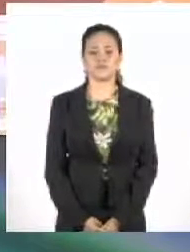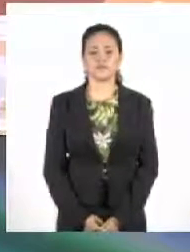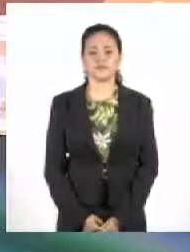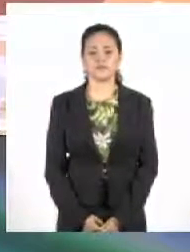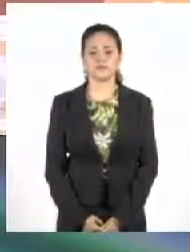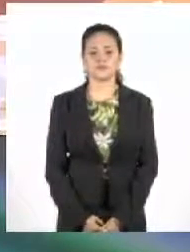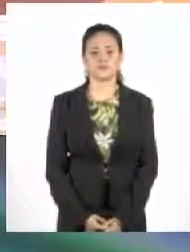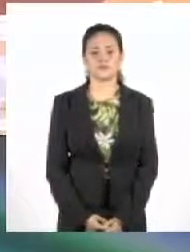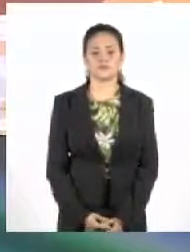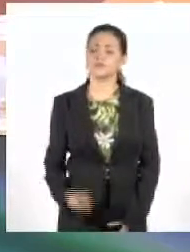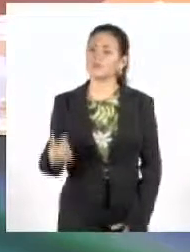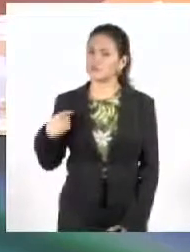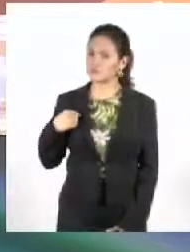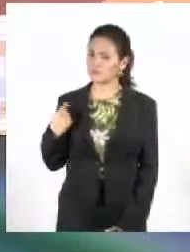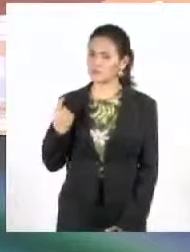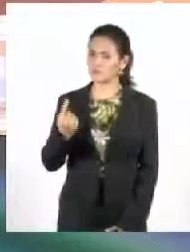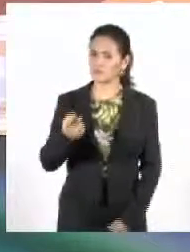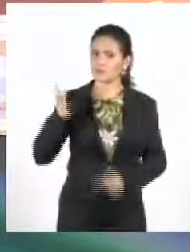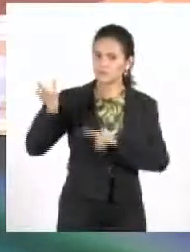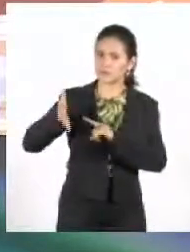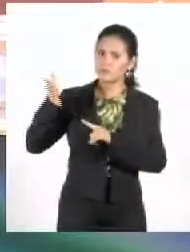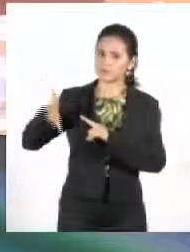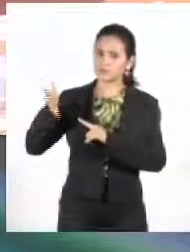Subi esta tribuna hoje